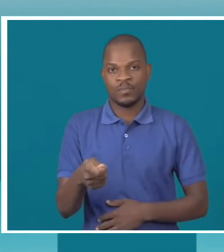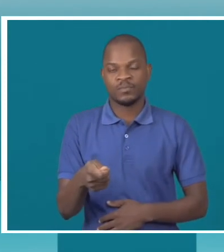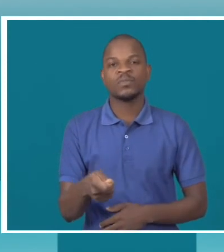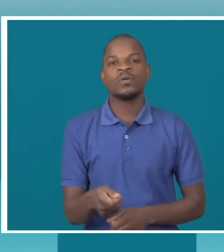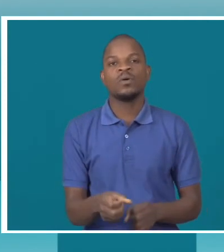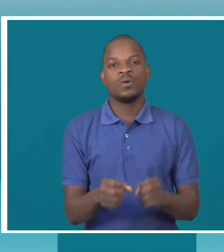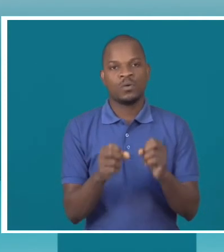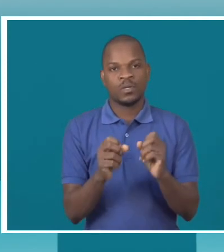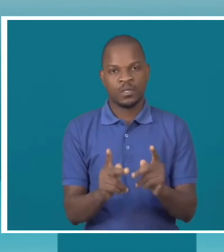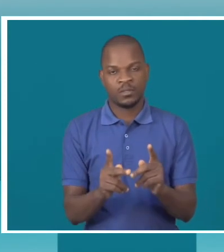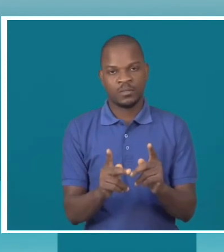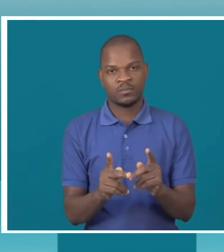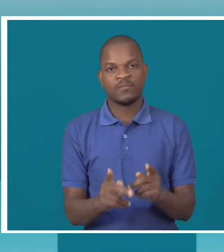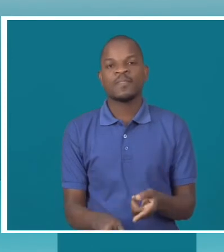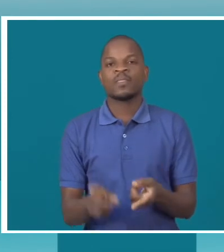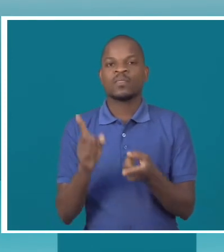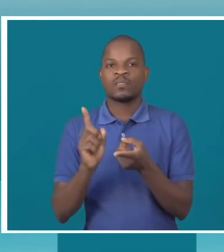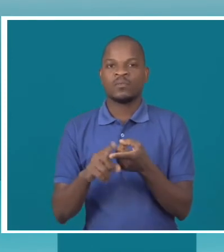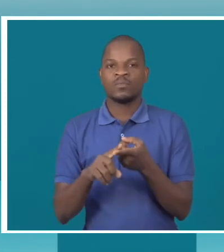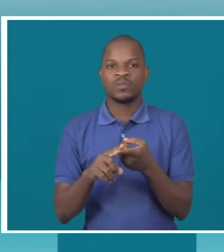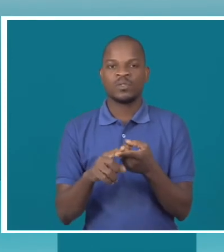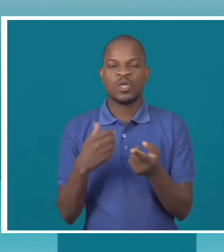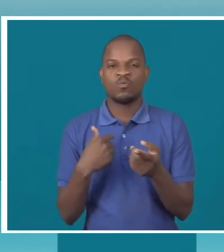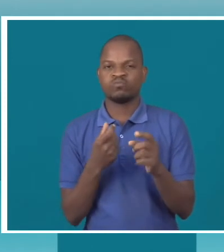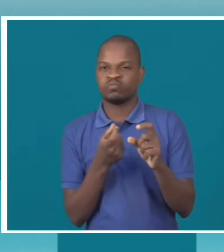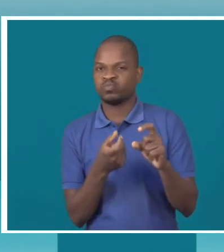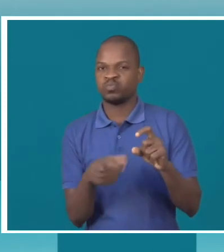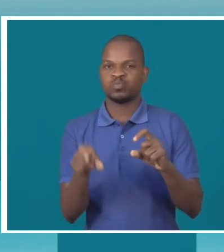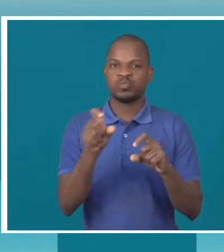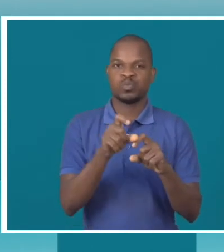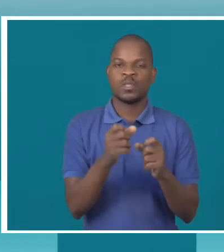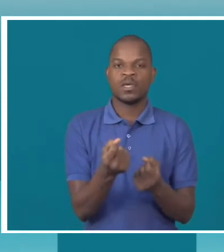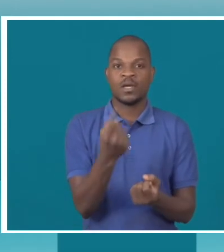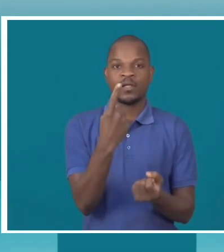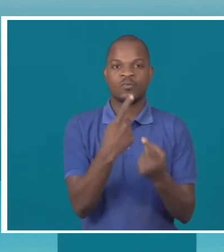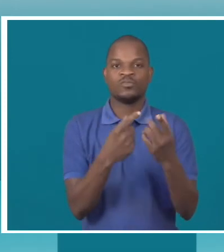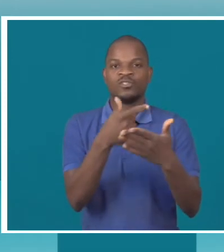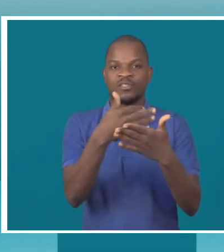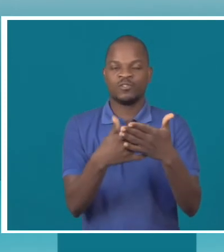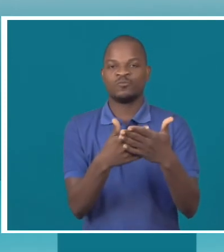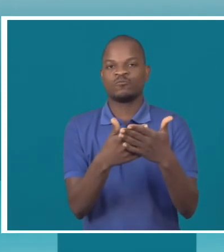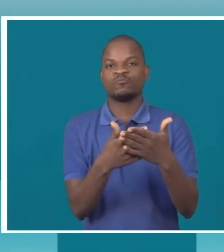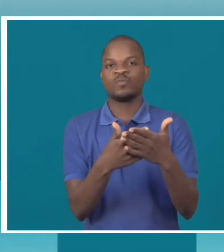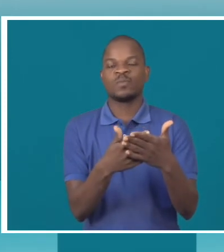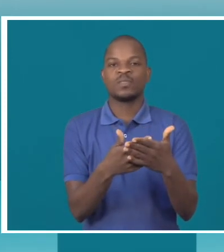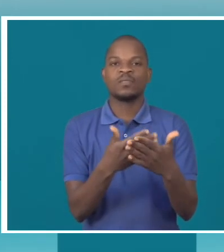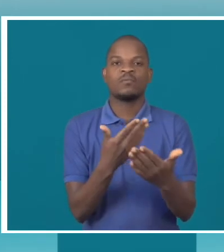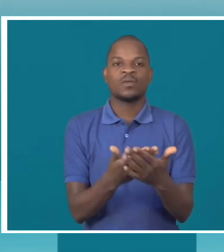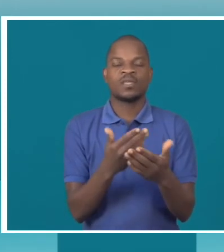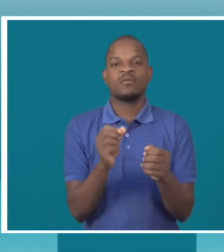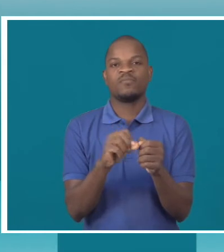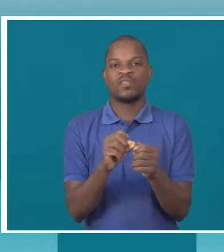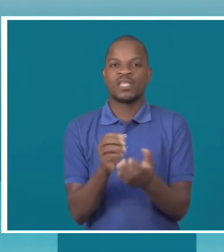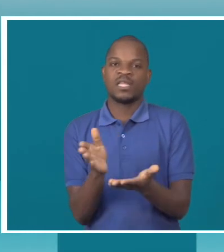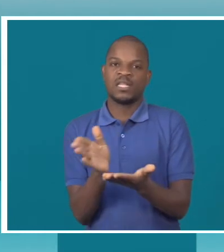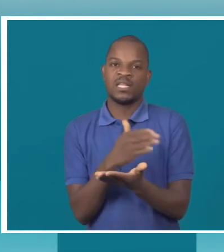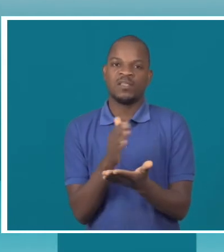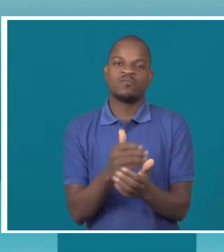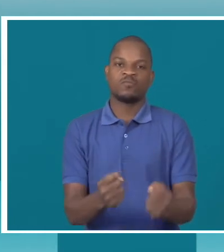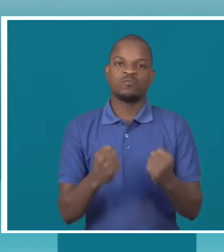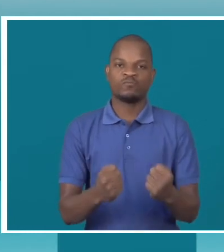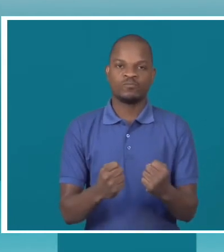concretamente, fala-se da bingala branca. Exatamente. E mais, depois acabei acrescentando outros textos, fui escrevendo, para